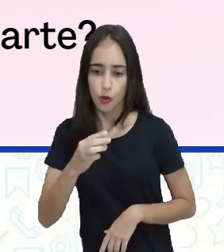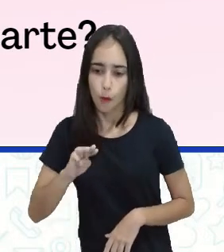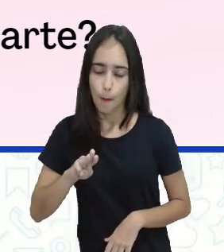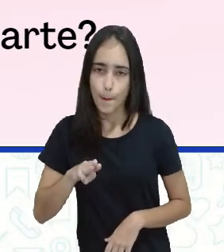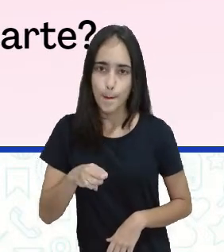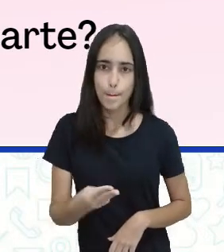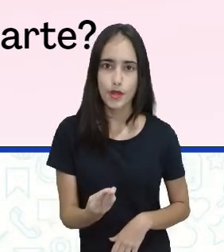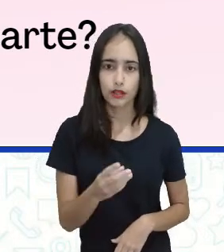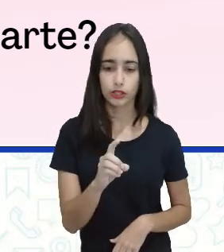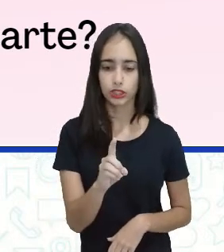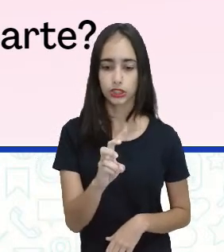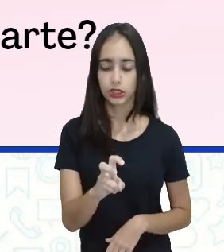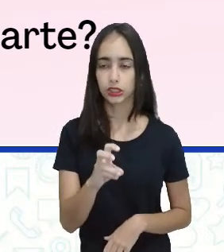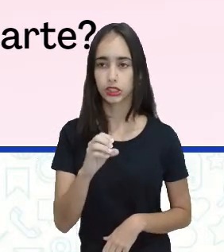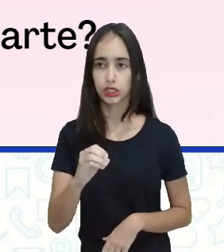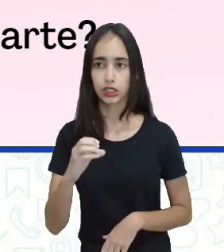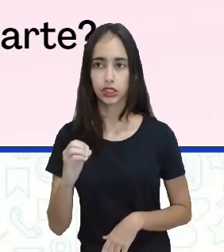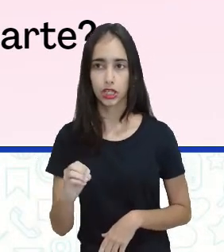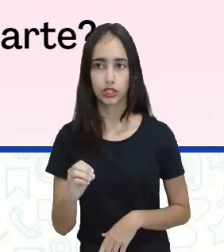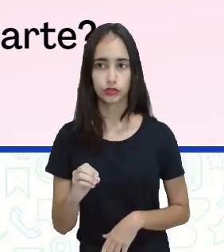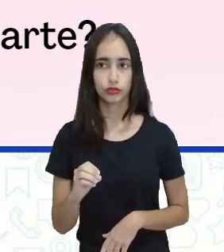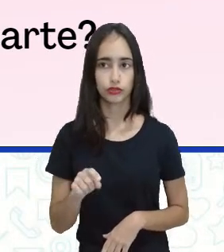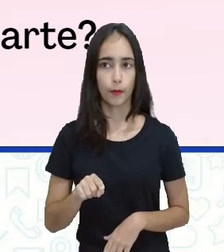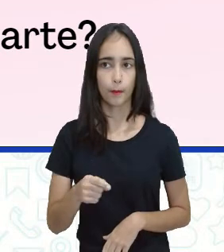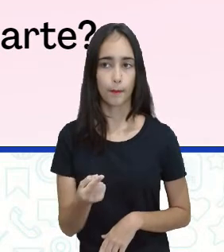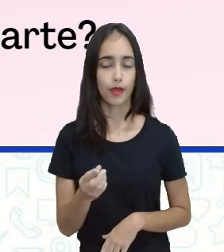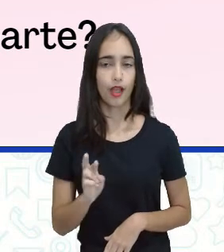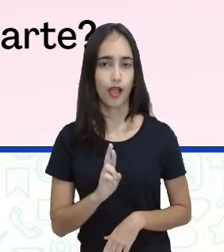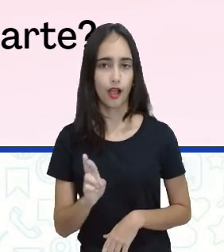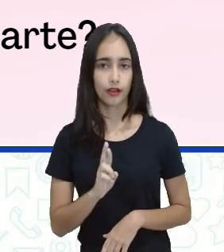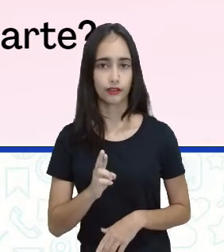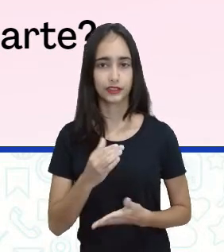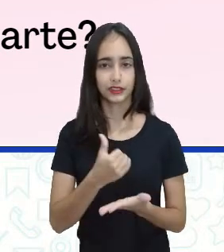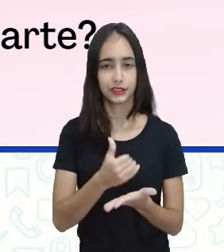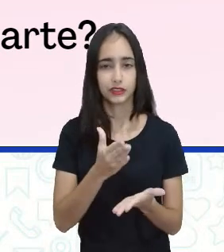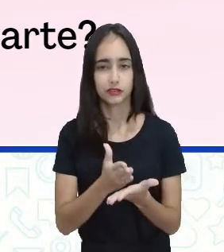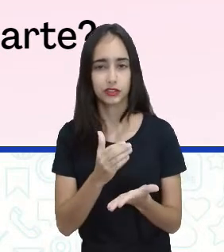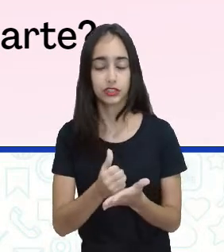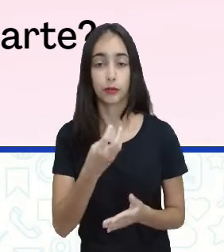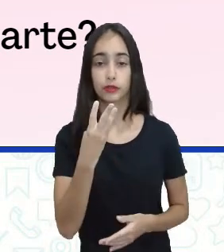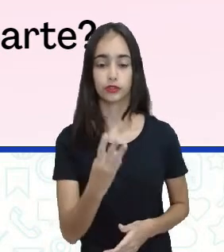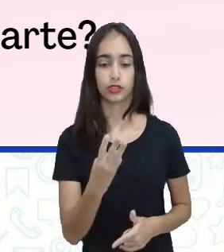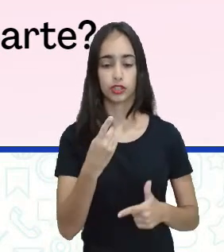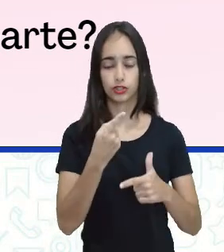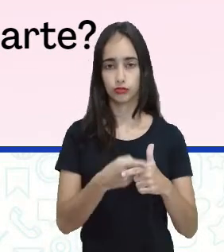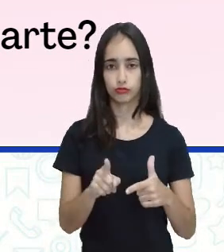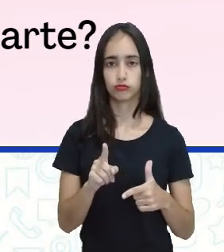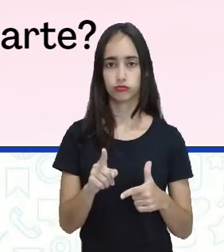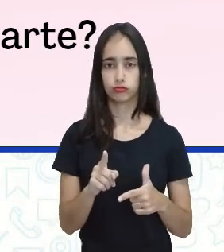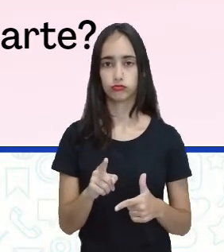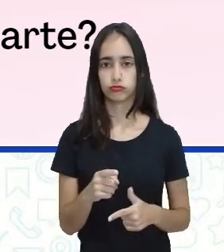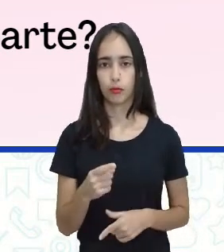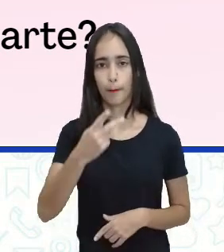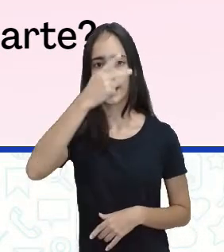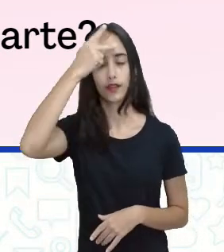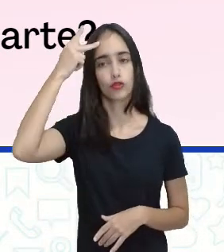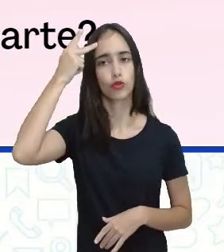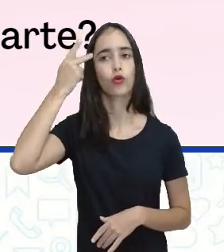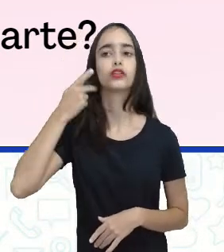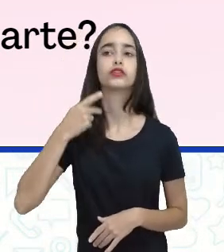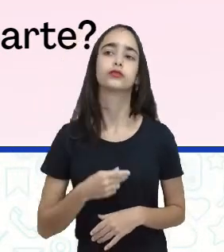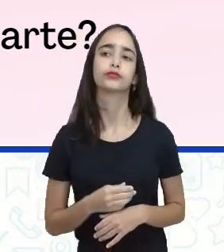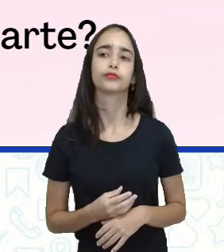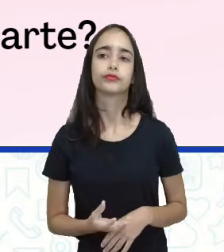R$1.500.000 foi dividida entre 3 herdeiros, de forma inversamente proporcional aos